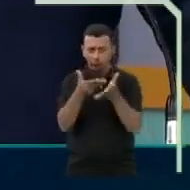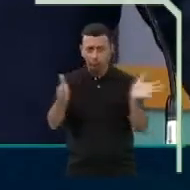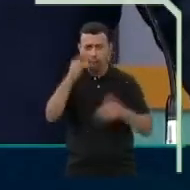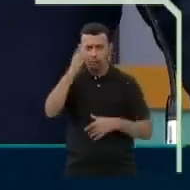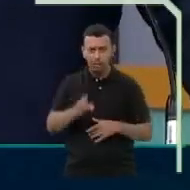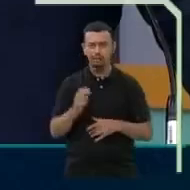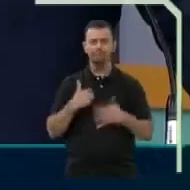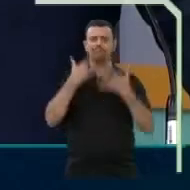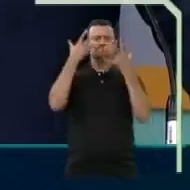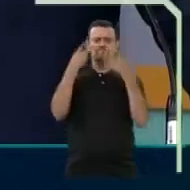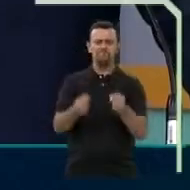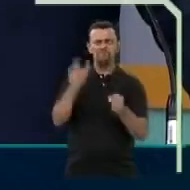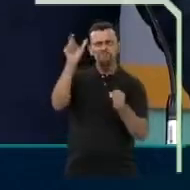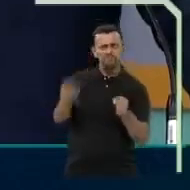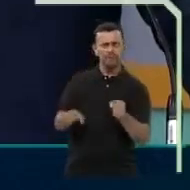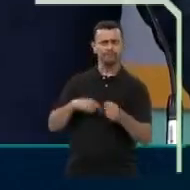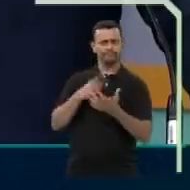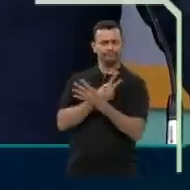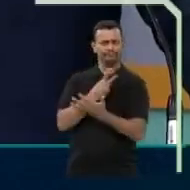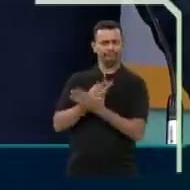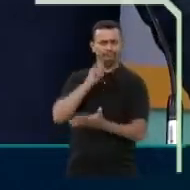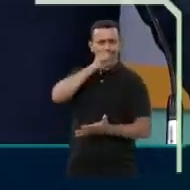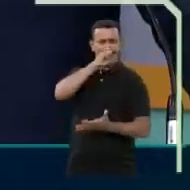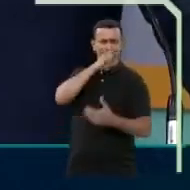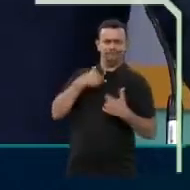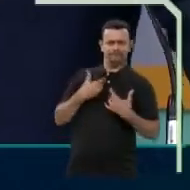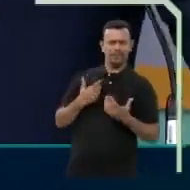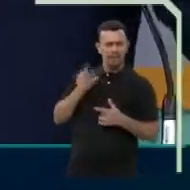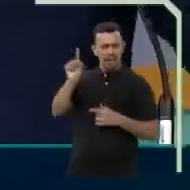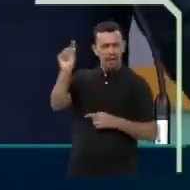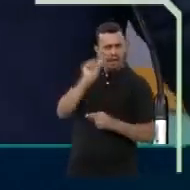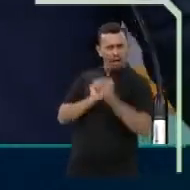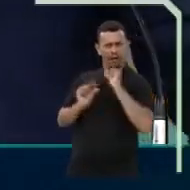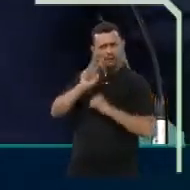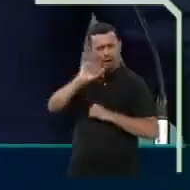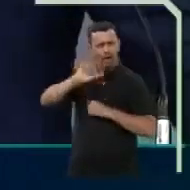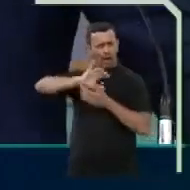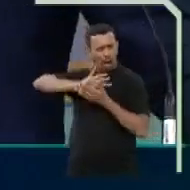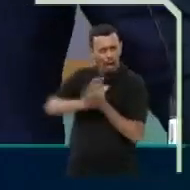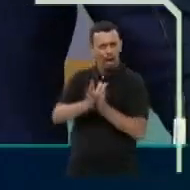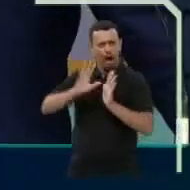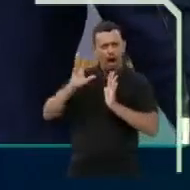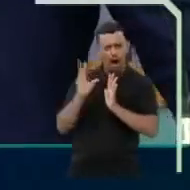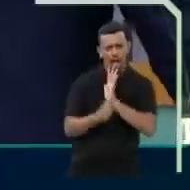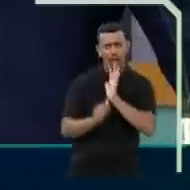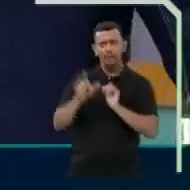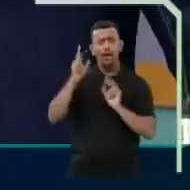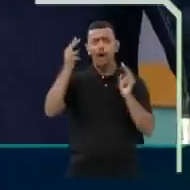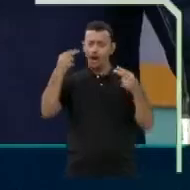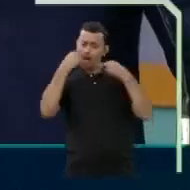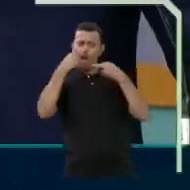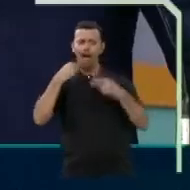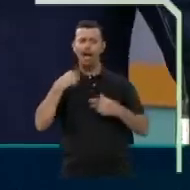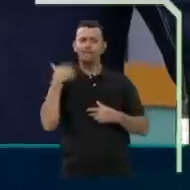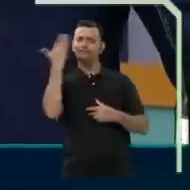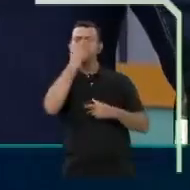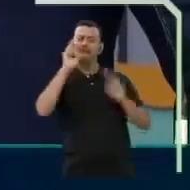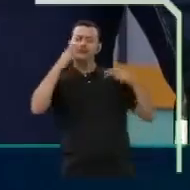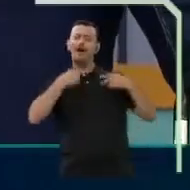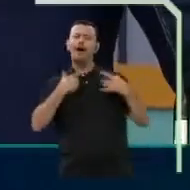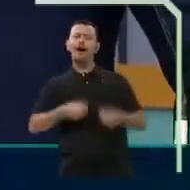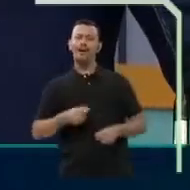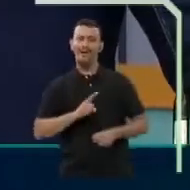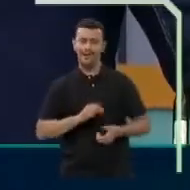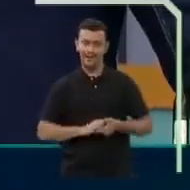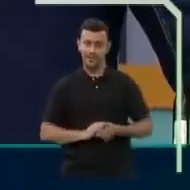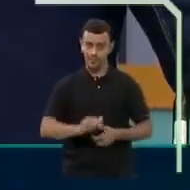moralista sem moral. É quem quer dizer que vai acabar com a corrupção e não olha primeiro o seu próprio quintal. Uma parte